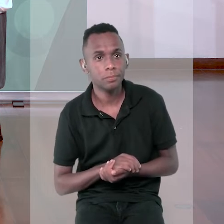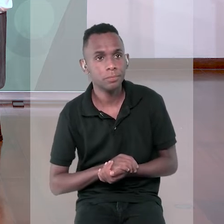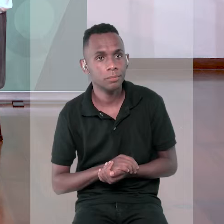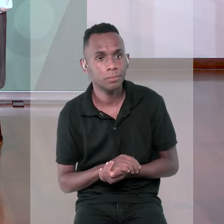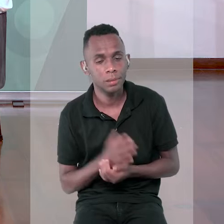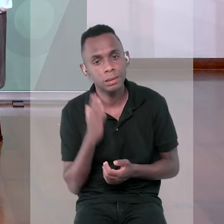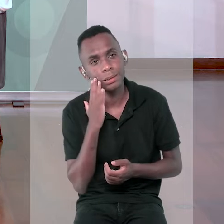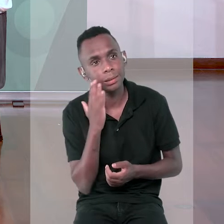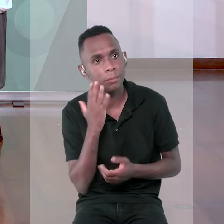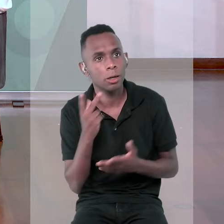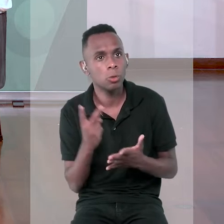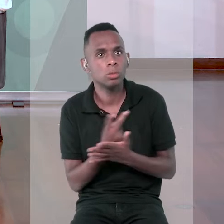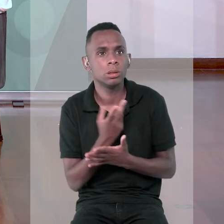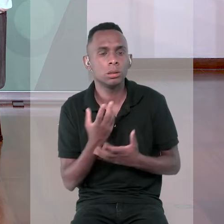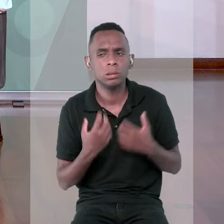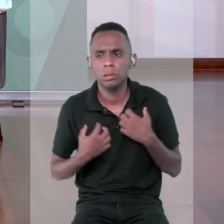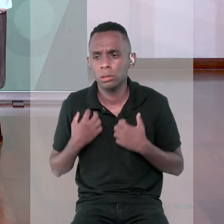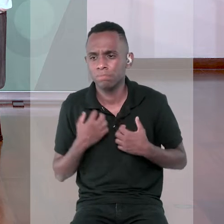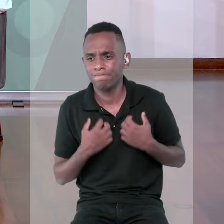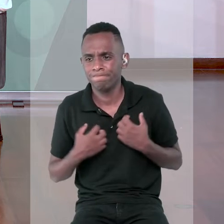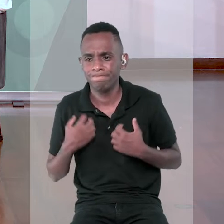um mal-estar, você não sabe bem o que é?